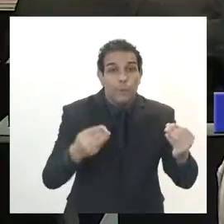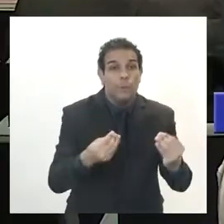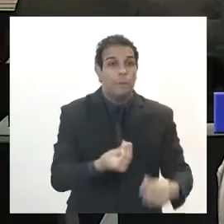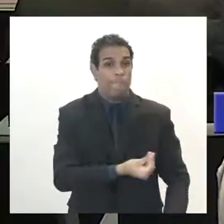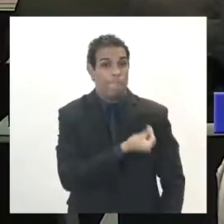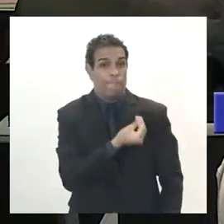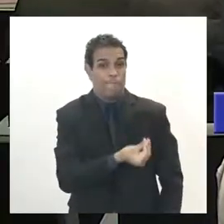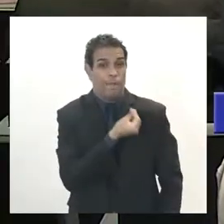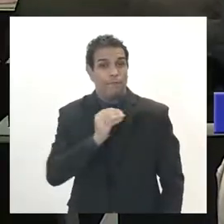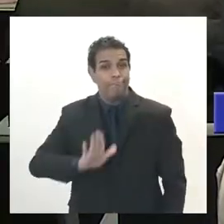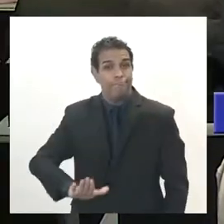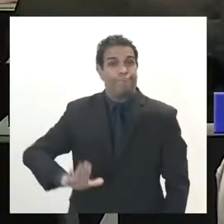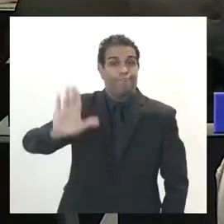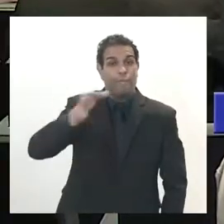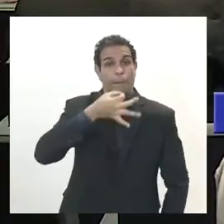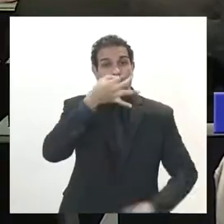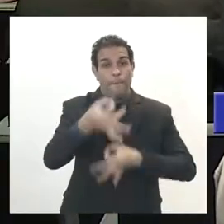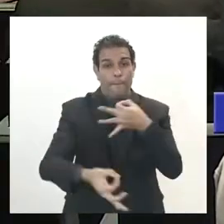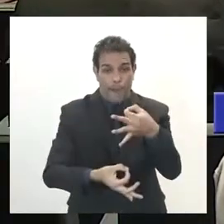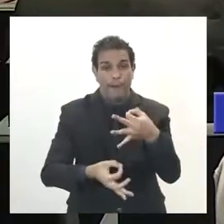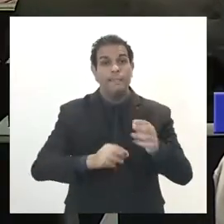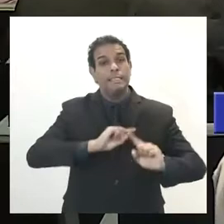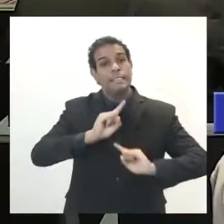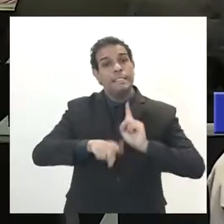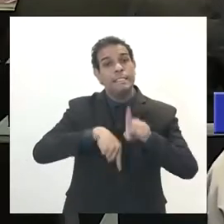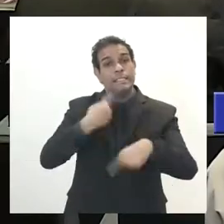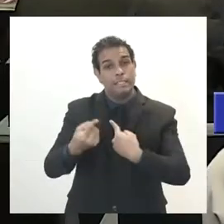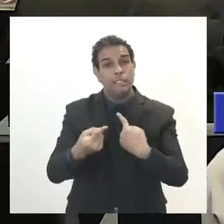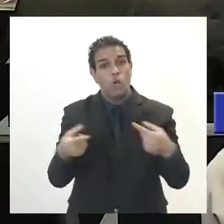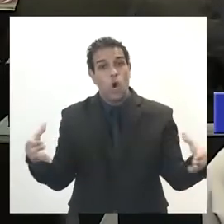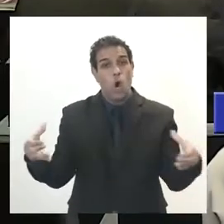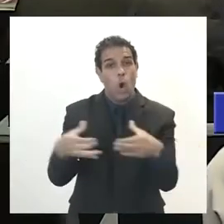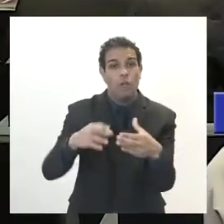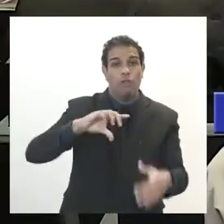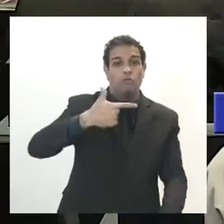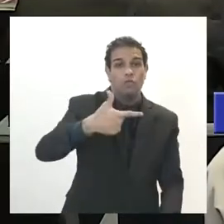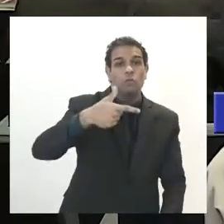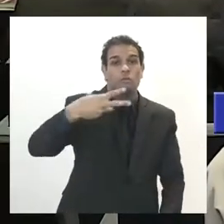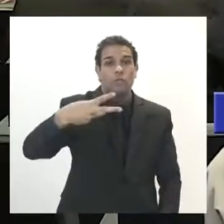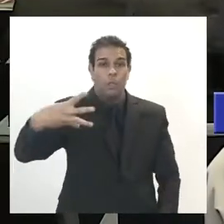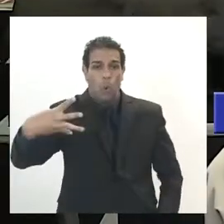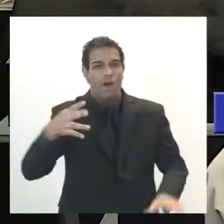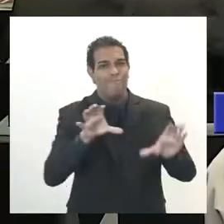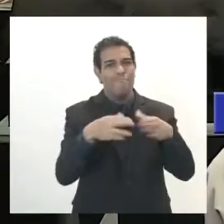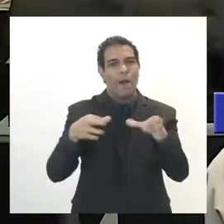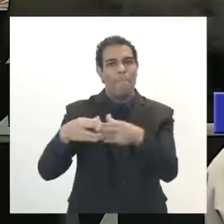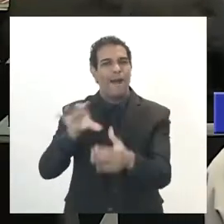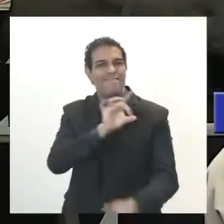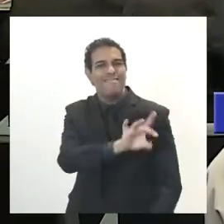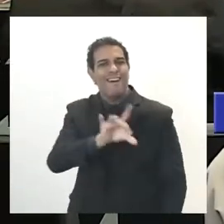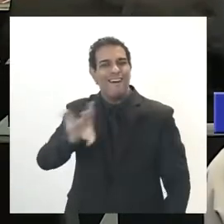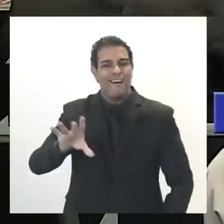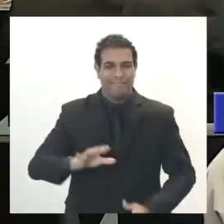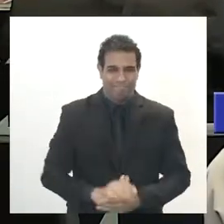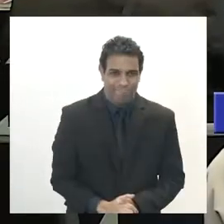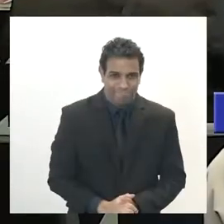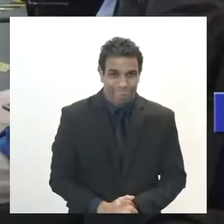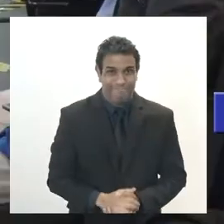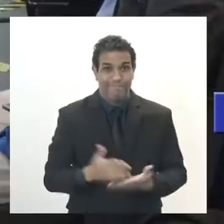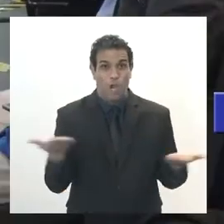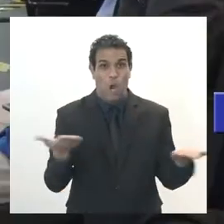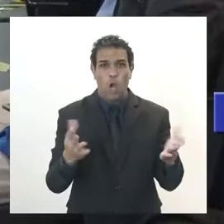se manifestarem eu formo uma outra mesa não quis considerar o